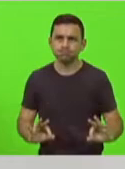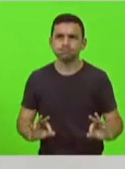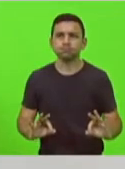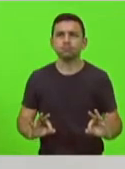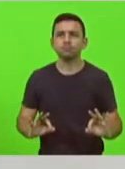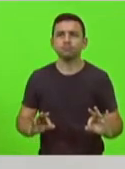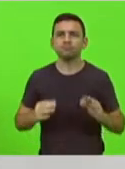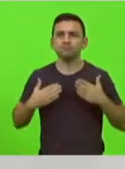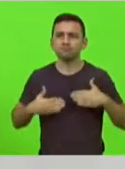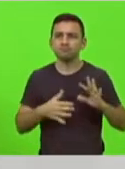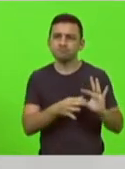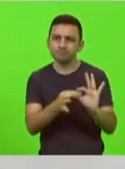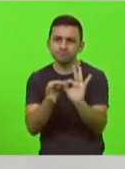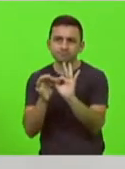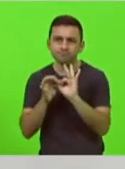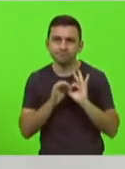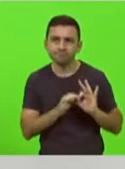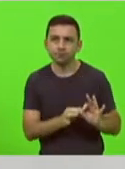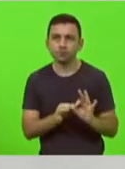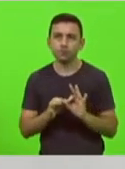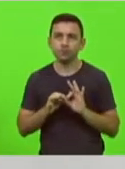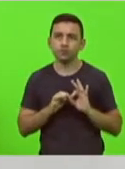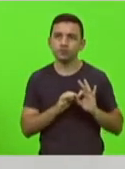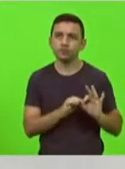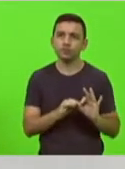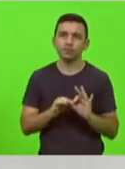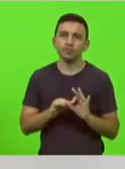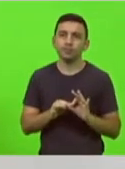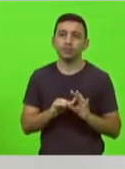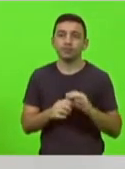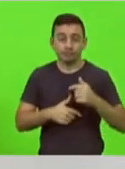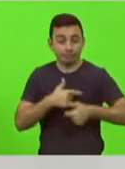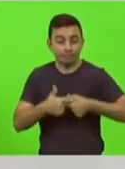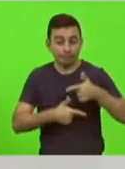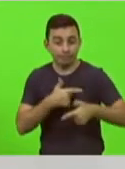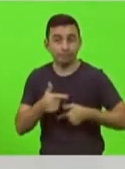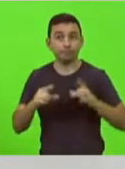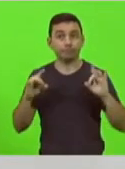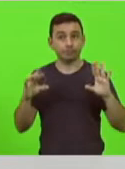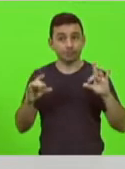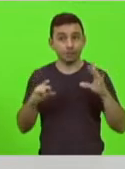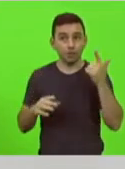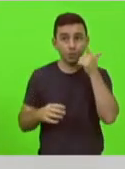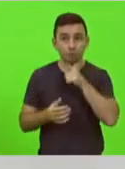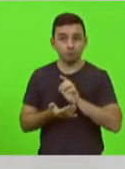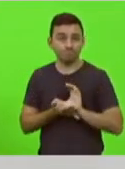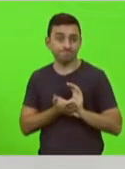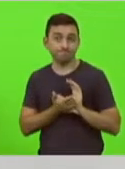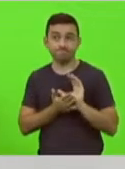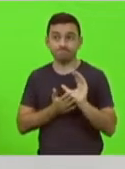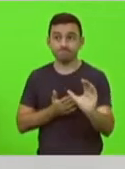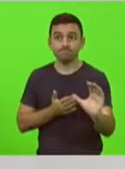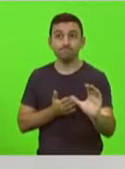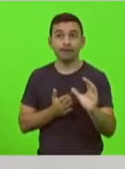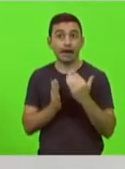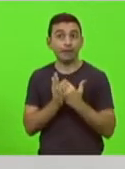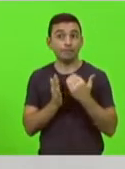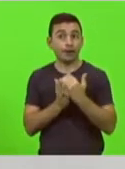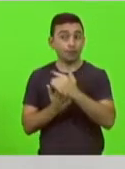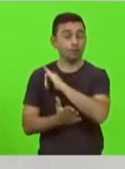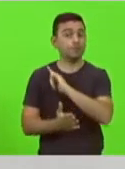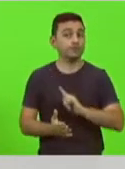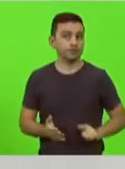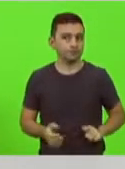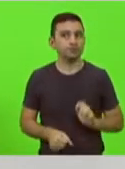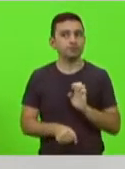de harmonia nessa casa, um trabalho muito intenso, que culminou com um repasse grande da Assembleia para o Governo do Estado.